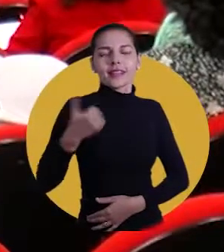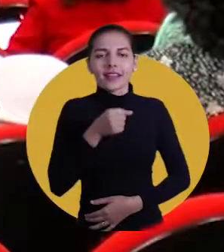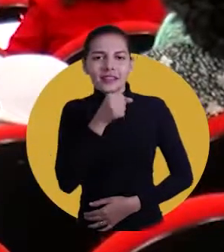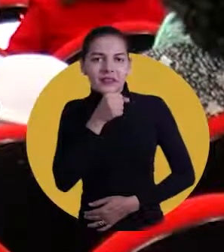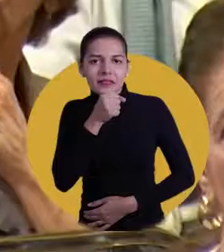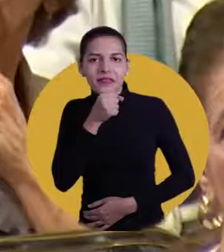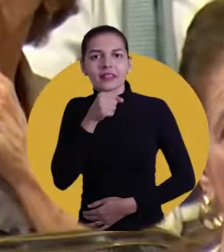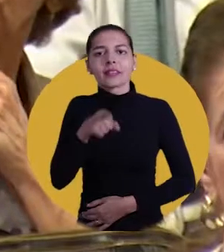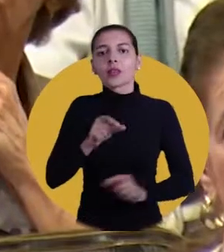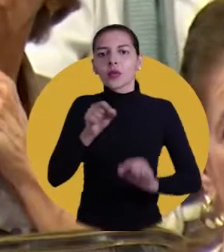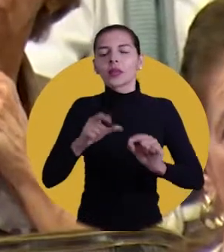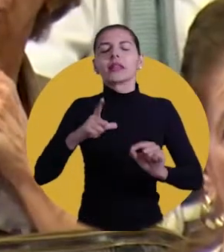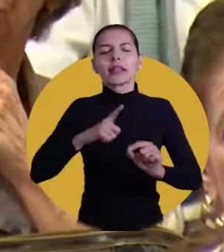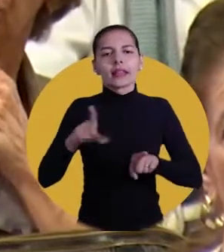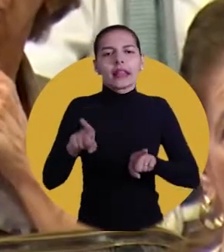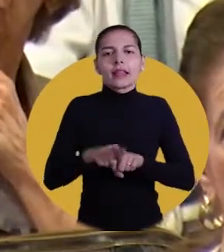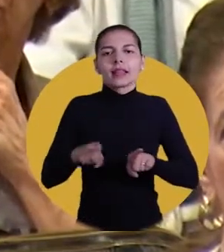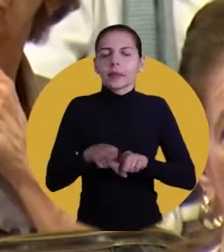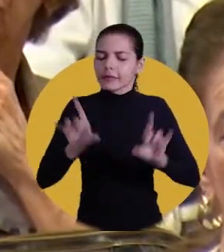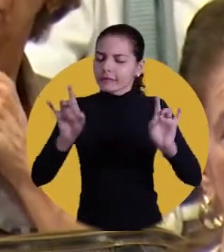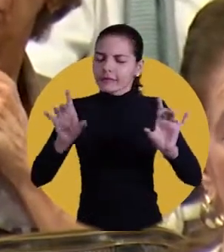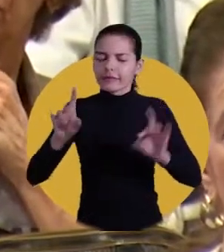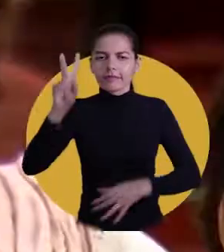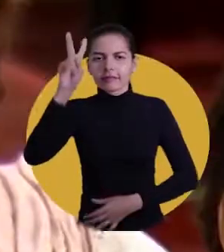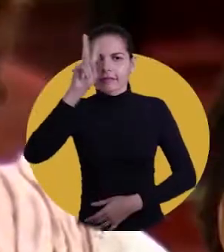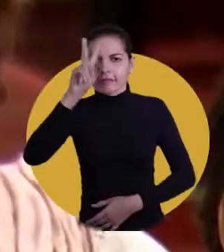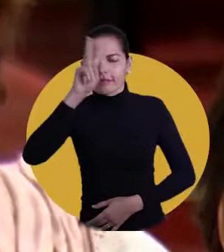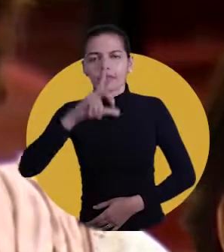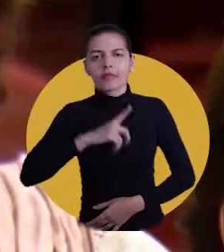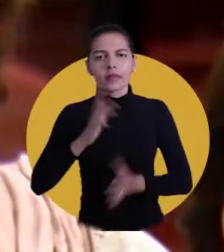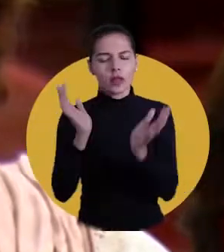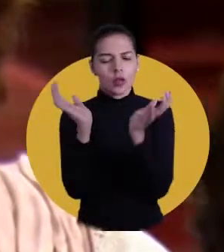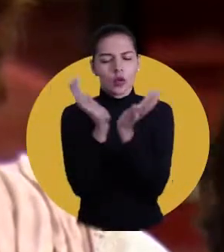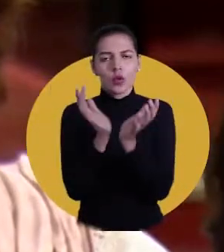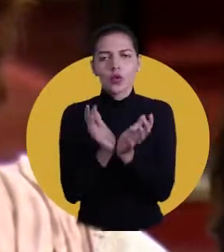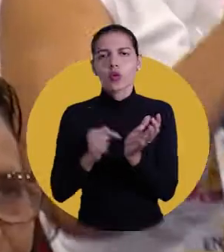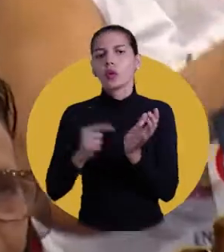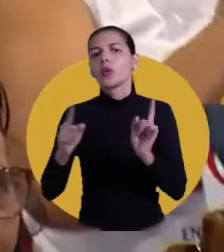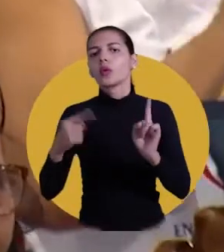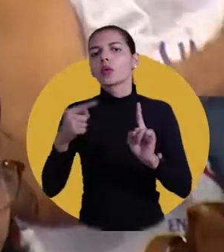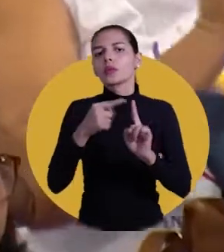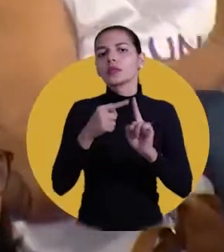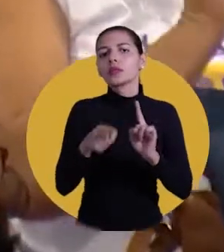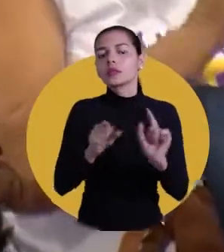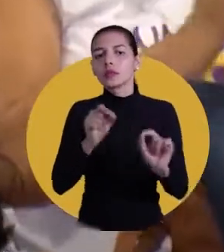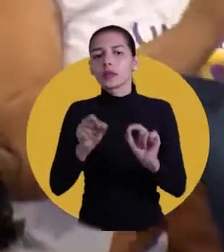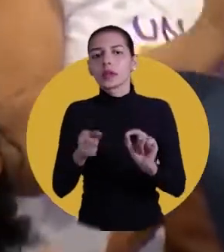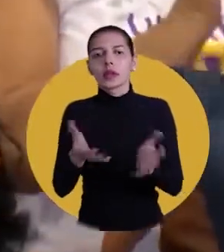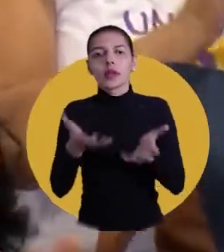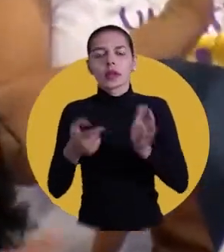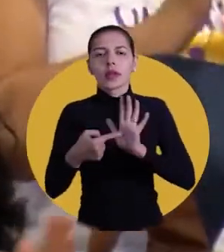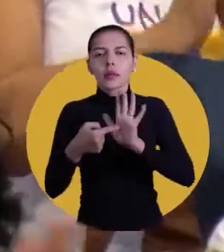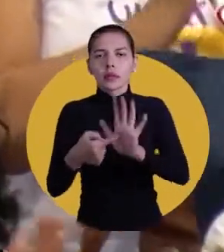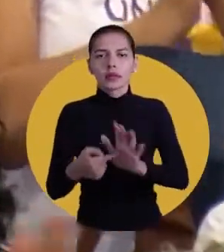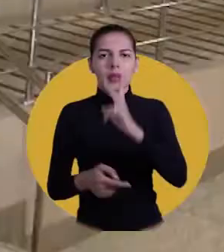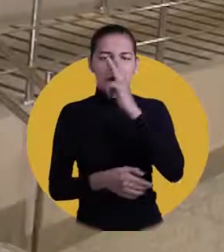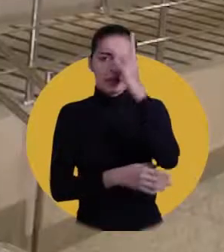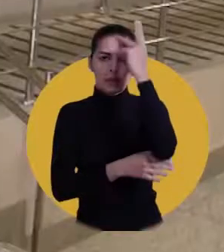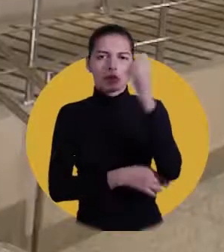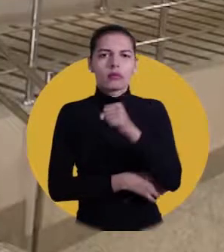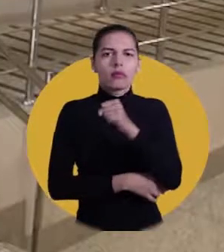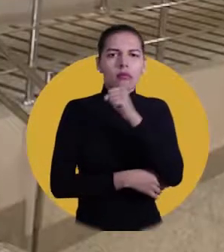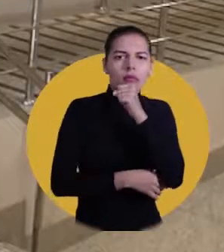do programa de Gerontologia Social, a UNAT tem como um dos seus objetivos a desconstrução do mito da inutilidade,